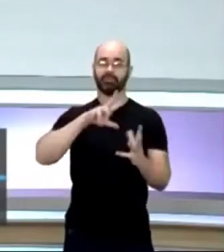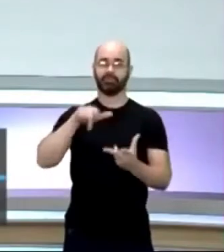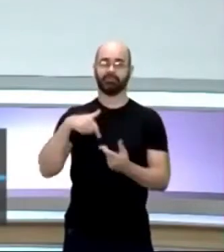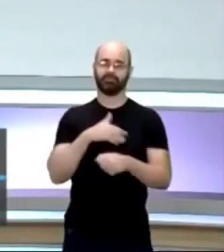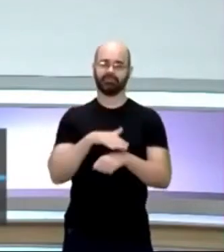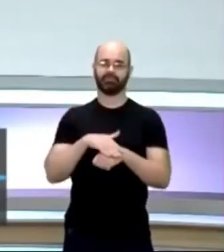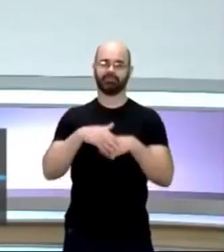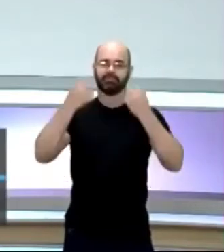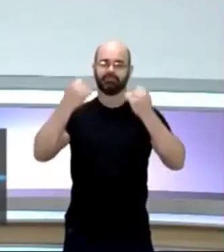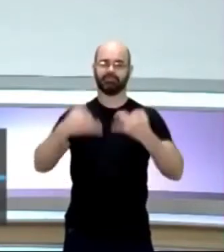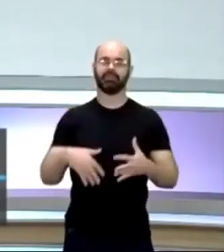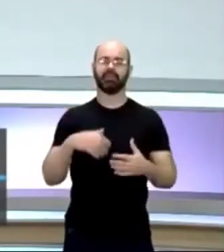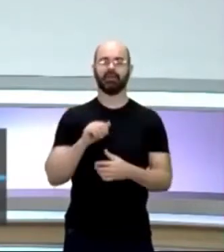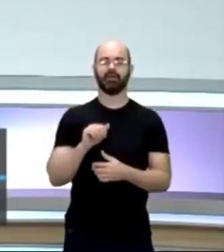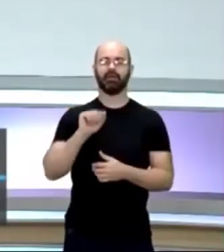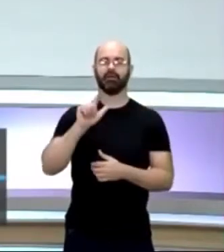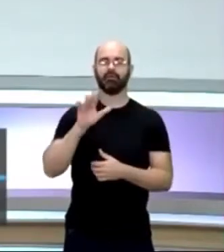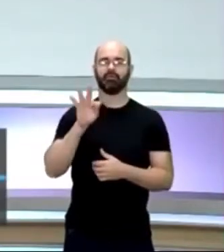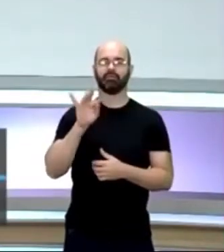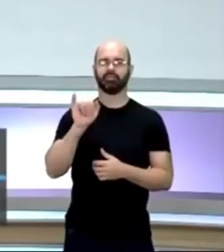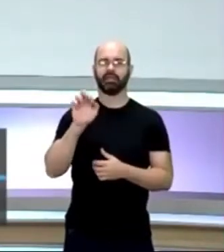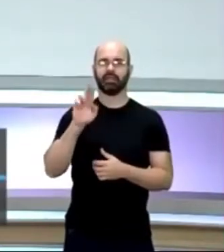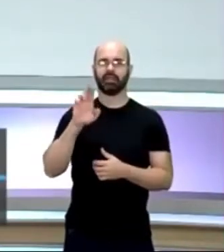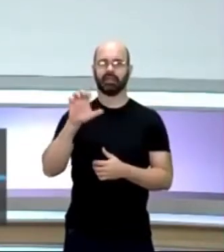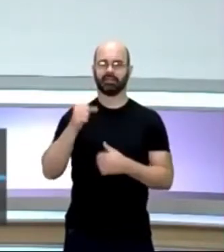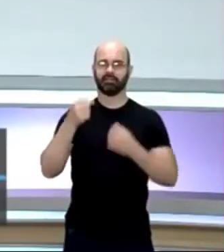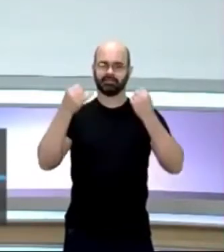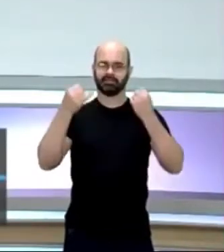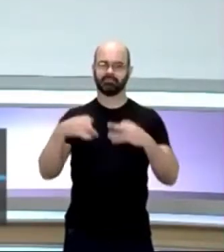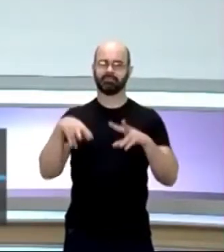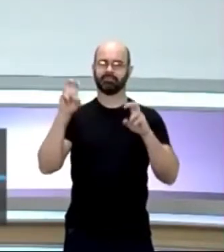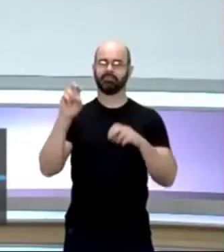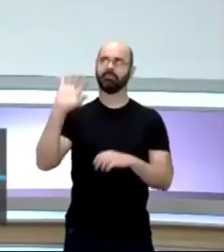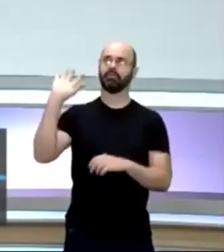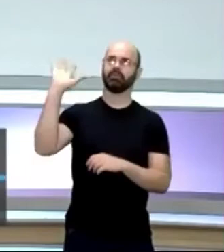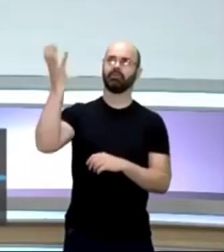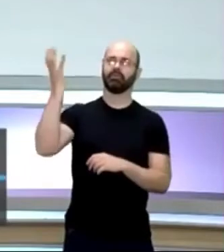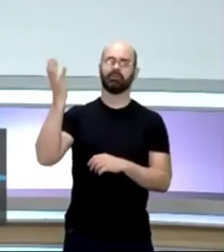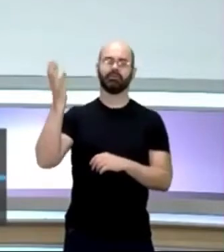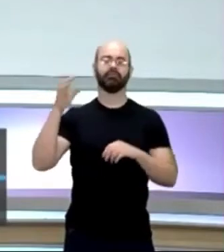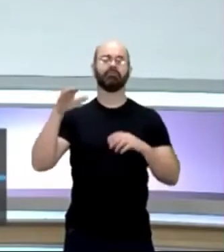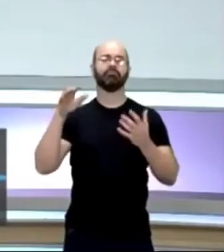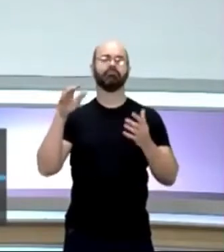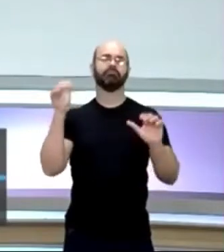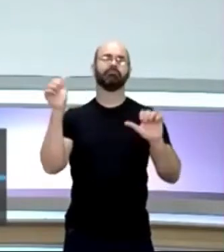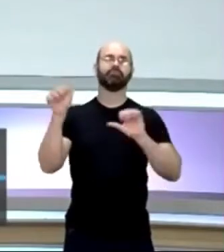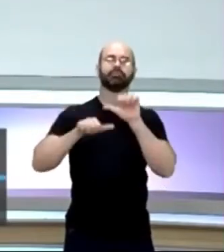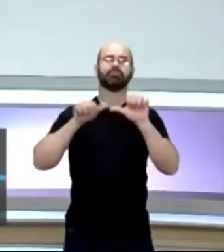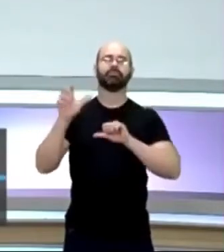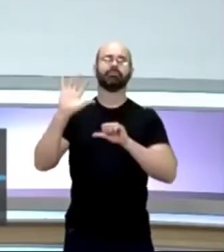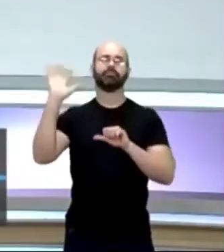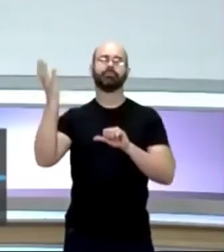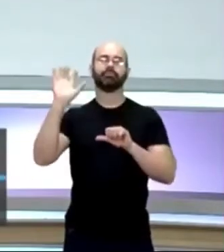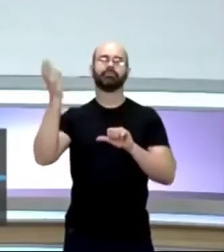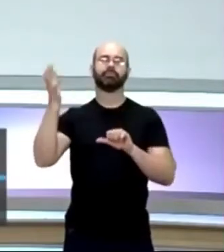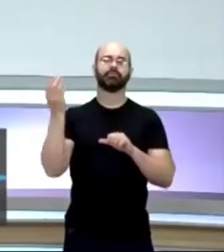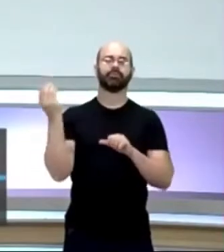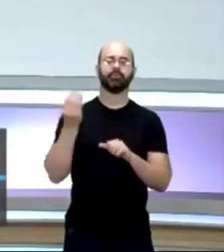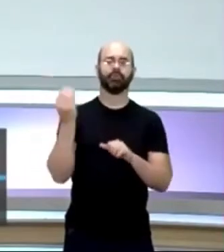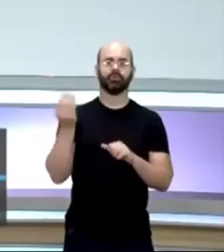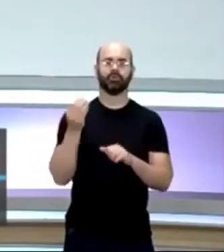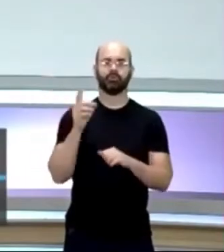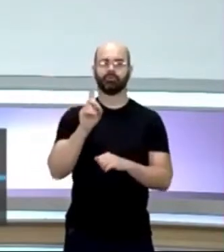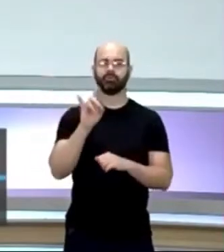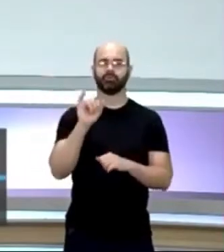Altieres, né, vai falar aí sobre a dinâmica climática. É um tema super importante, ele é sempre